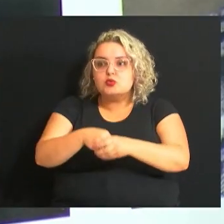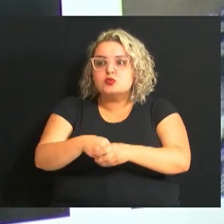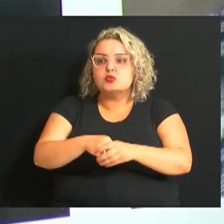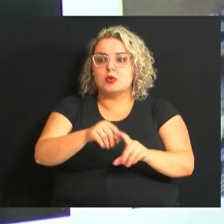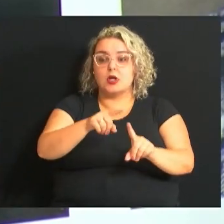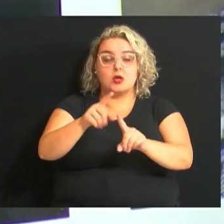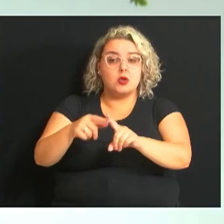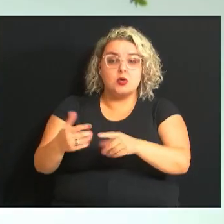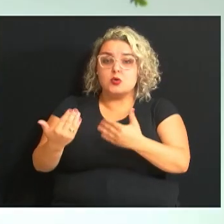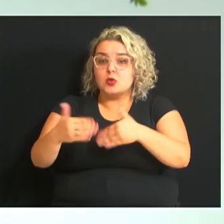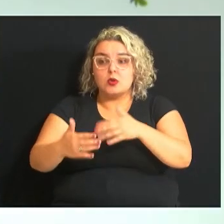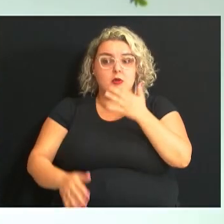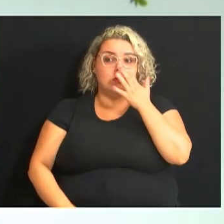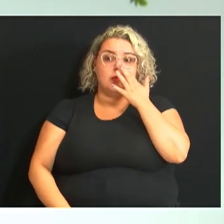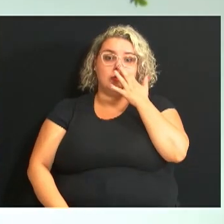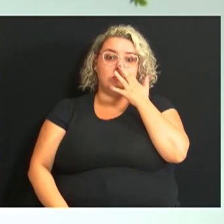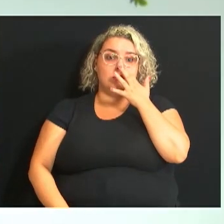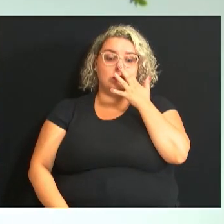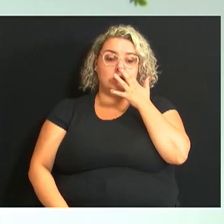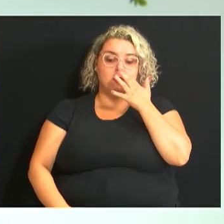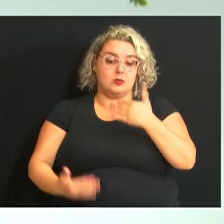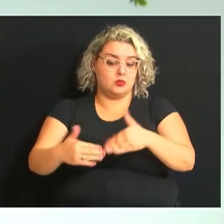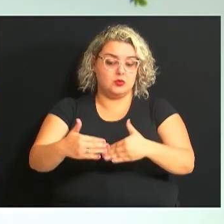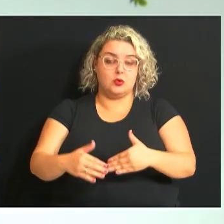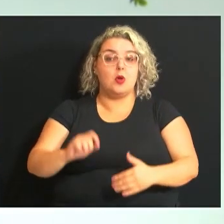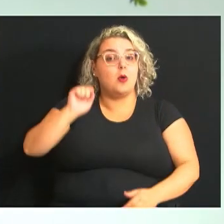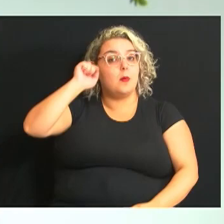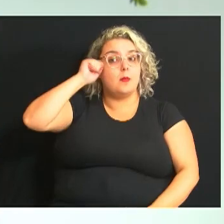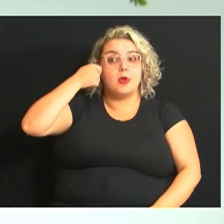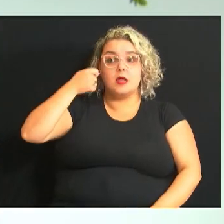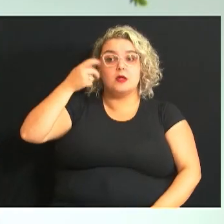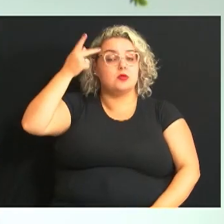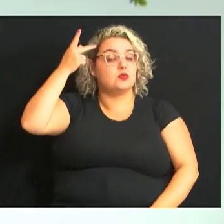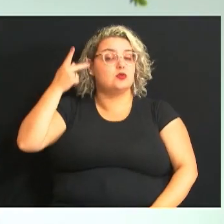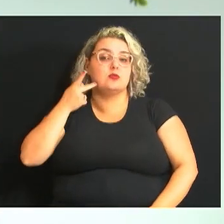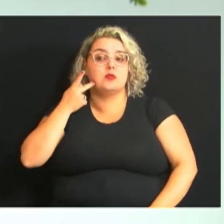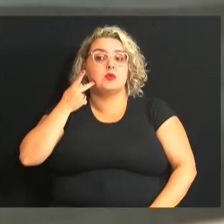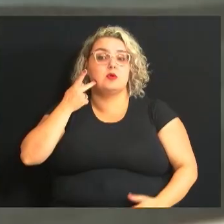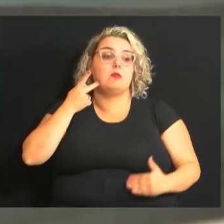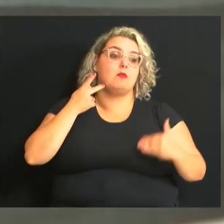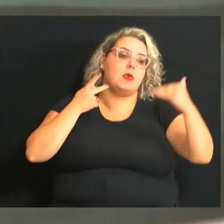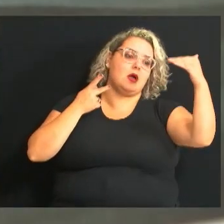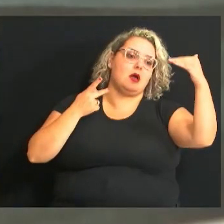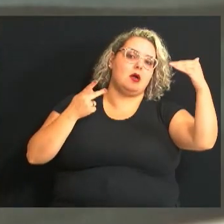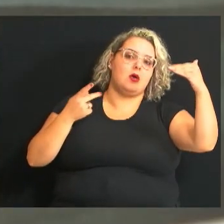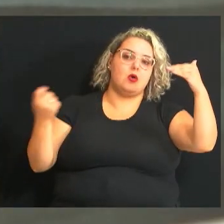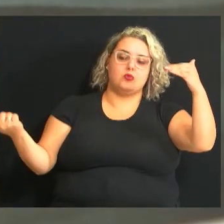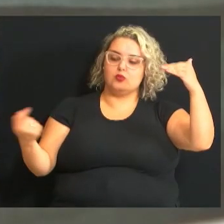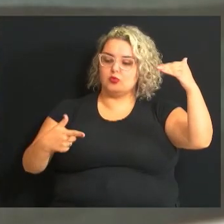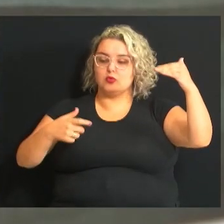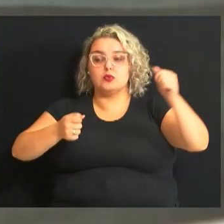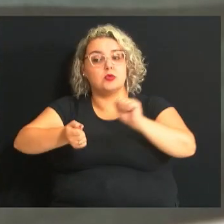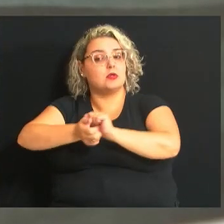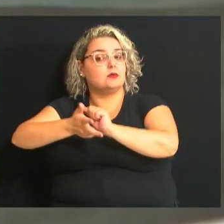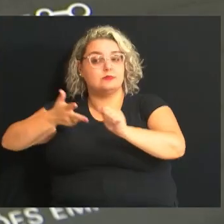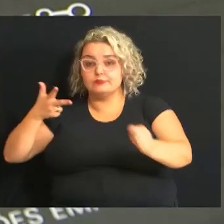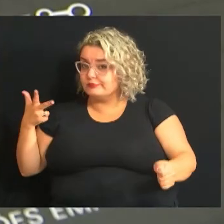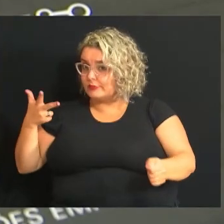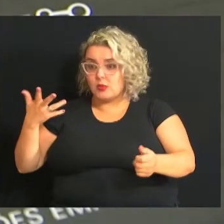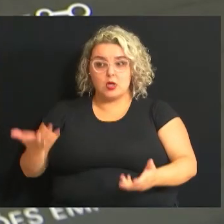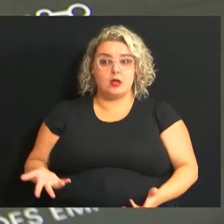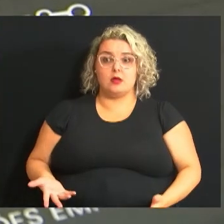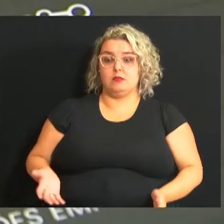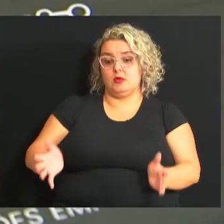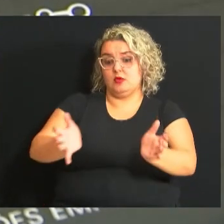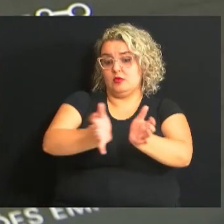os estudantes pretos e pardos terão rendimentos muito superior em relação aos indígenas, que muitas vezes vivem em comunidades, muitas vezes têm um tipo